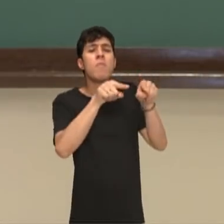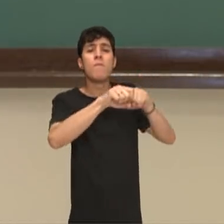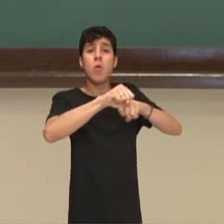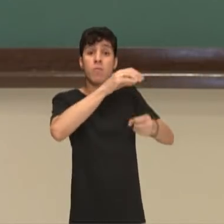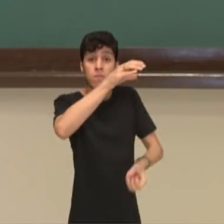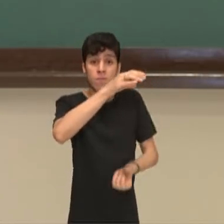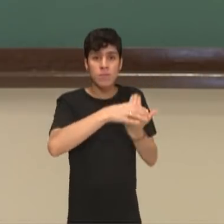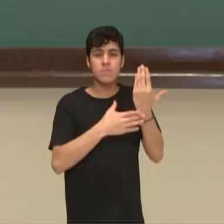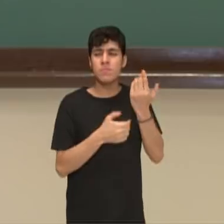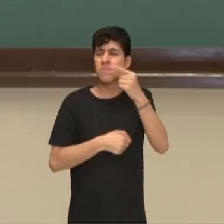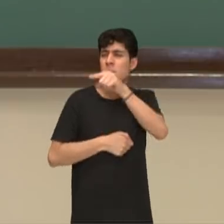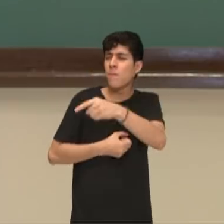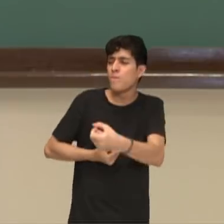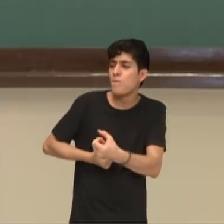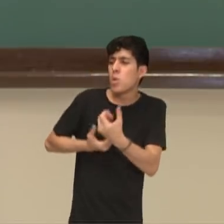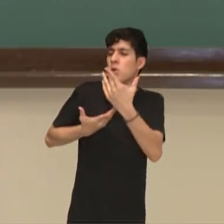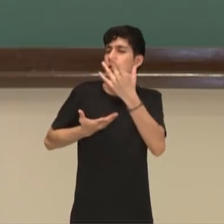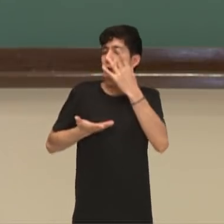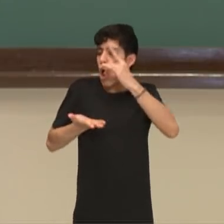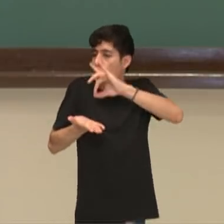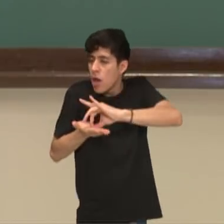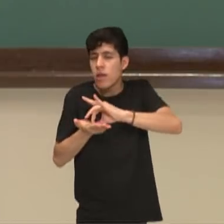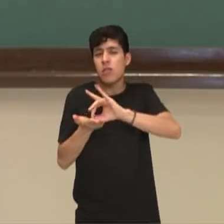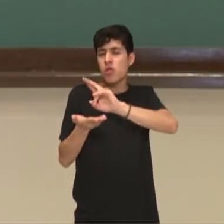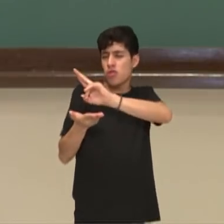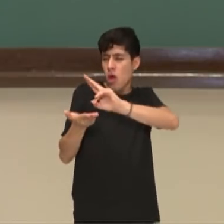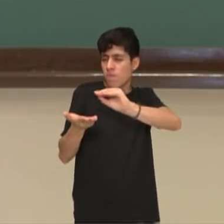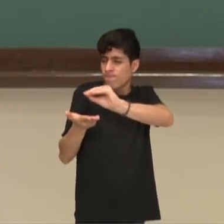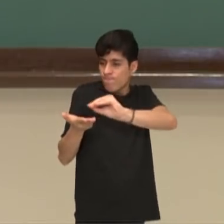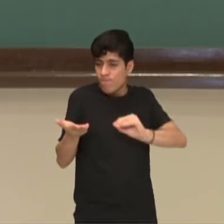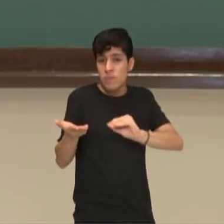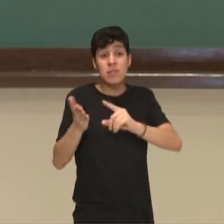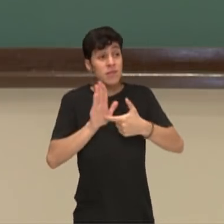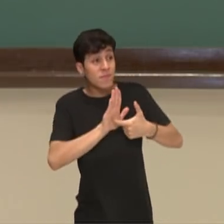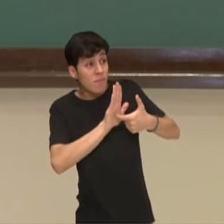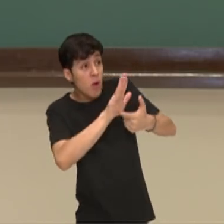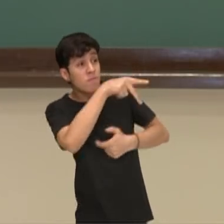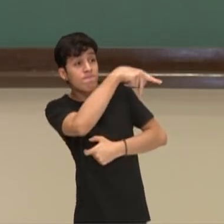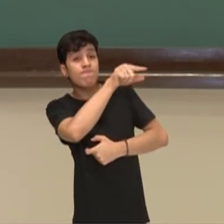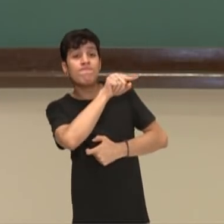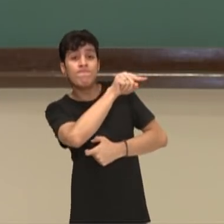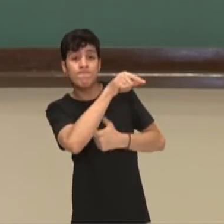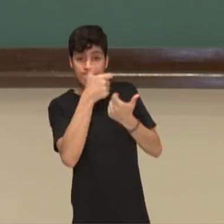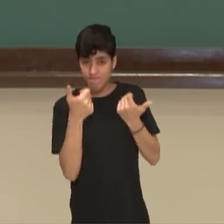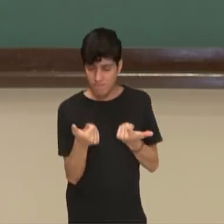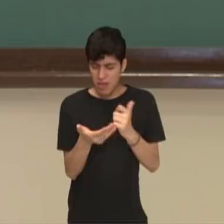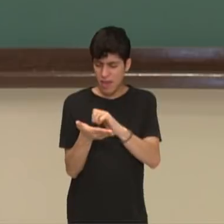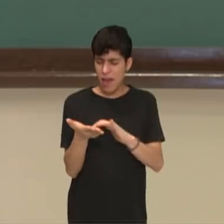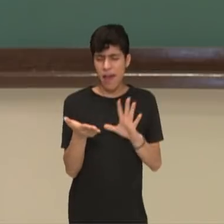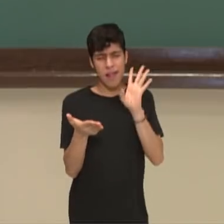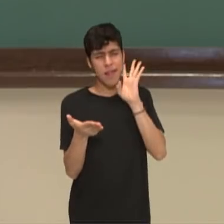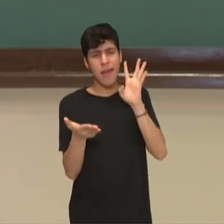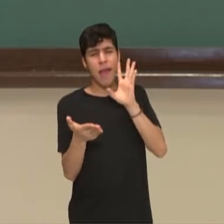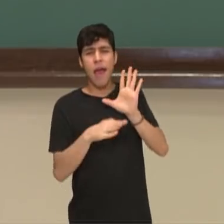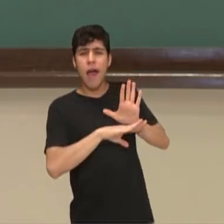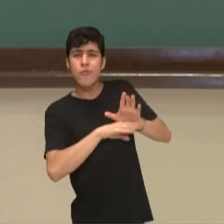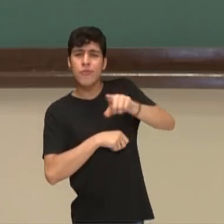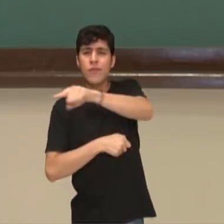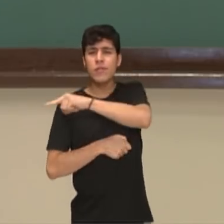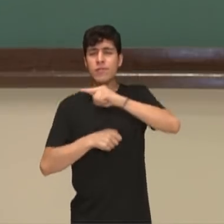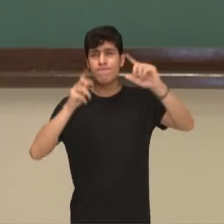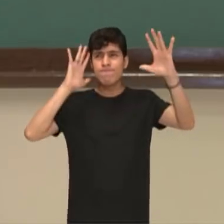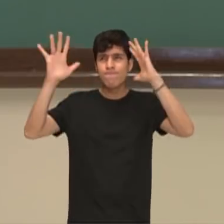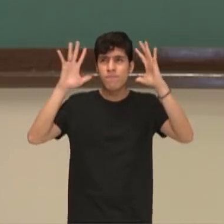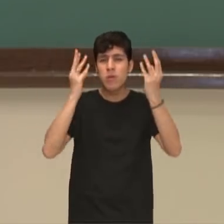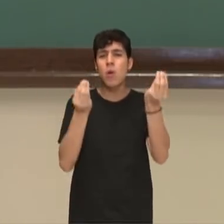poesia concreta, cite nomes e depois mostre para o seu professor. Esse exercício é bem bacana para você começar a refletir e a